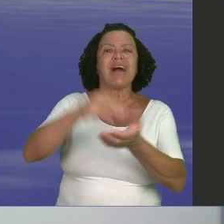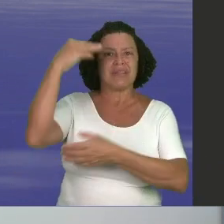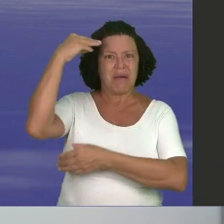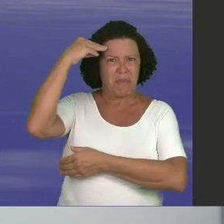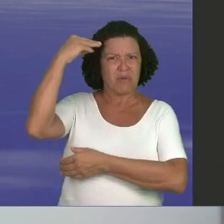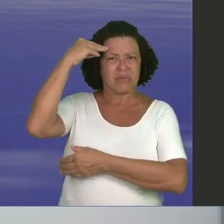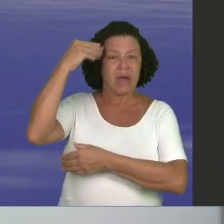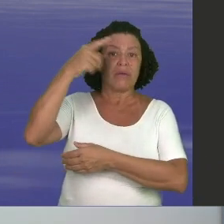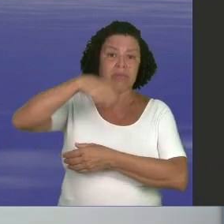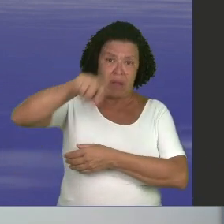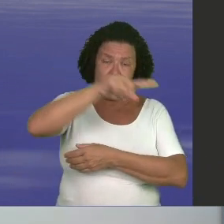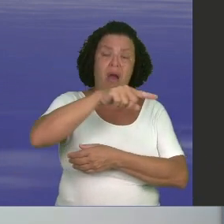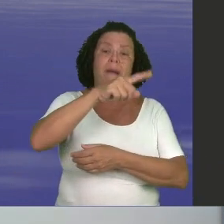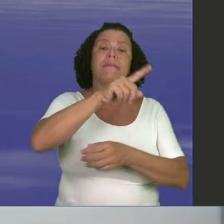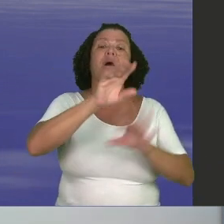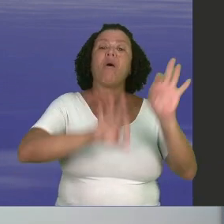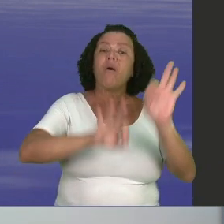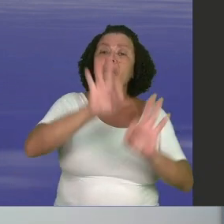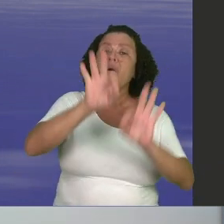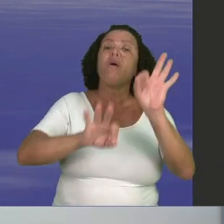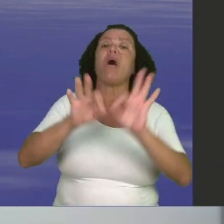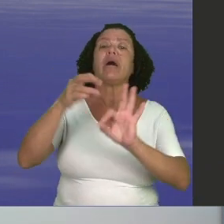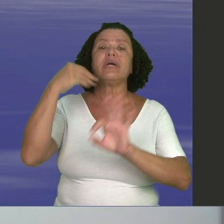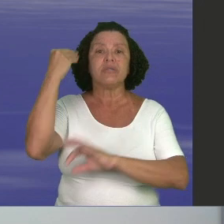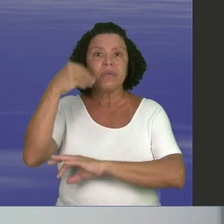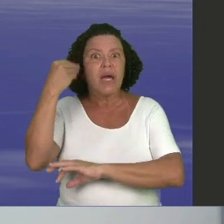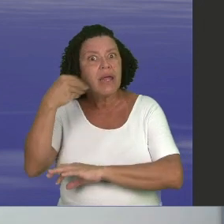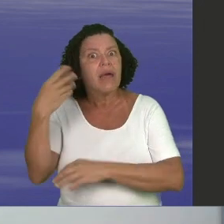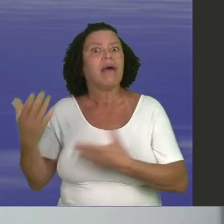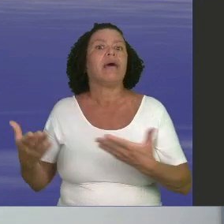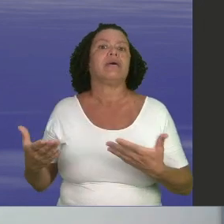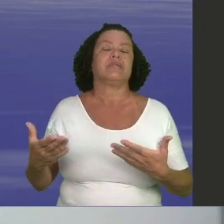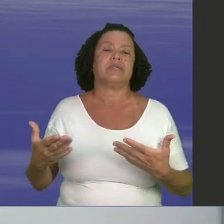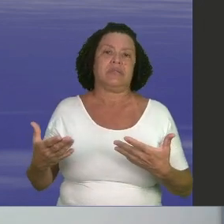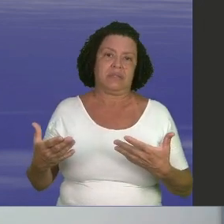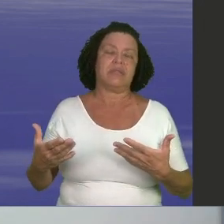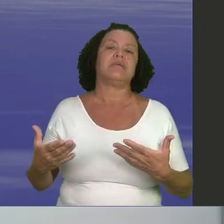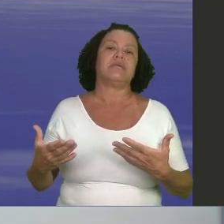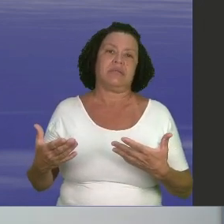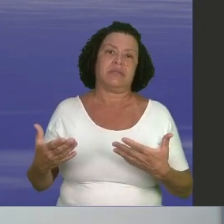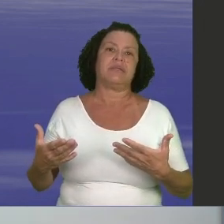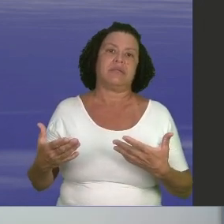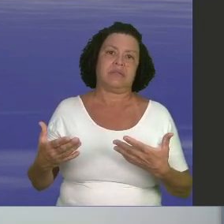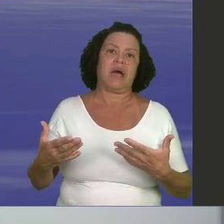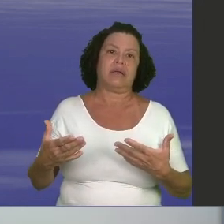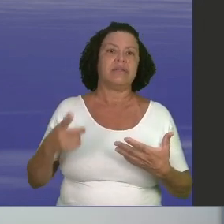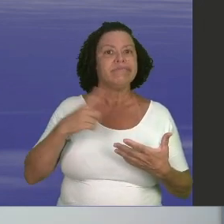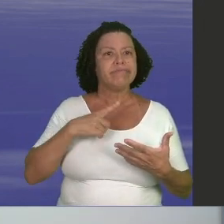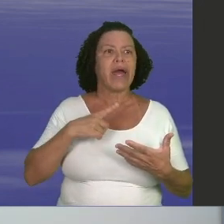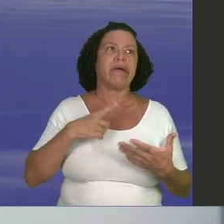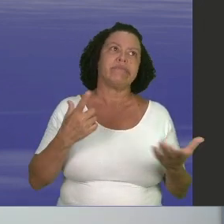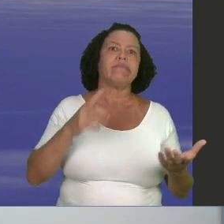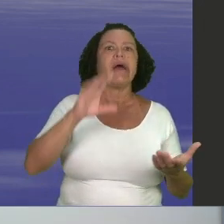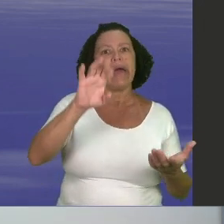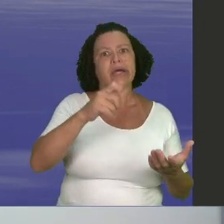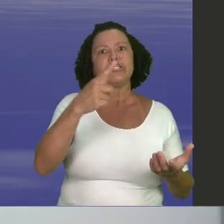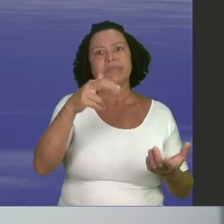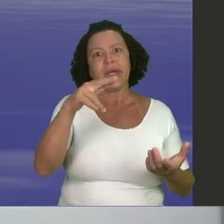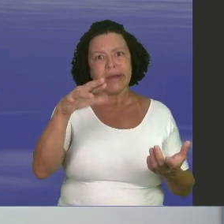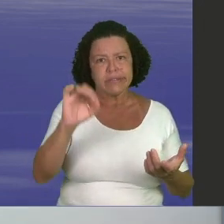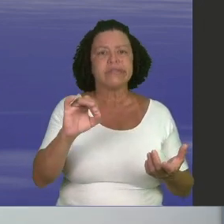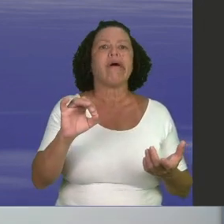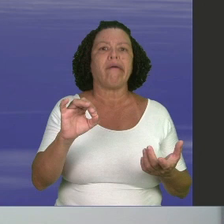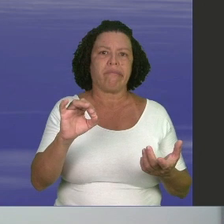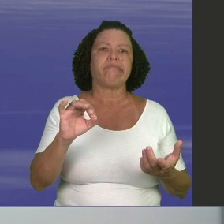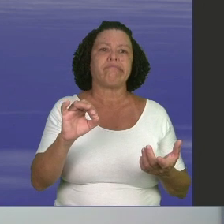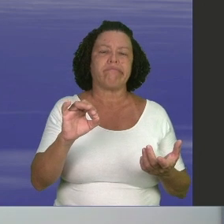necessário discernimento para planejar experiências. Situam-se nos domínios da expiação. Situa-se no